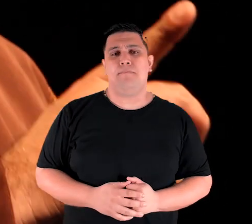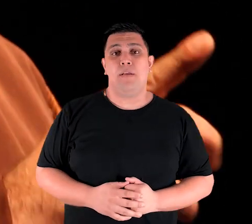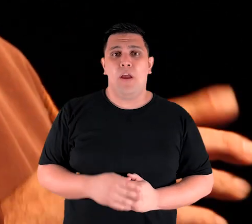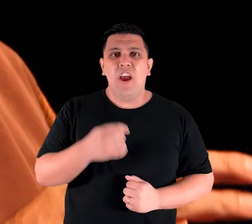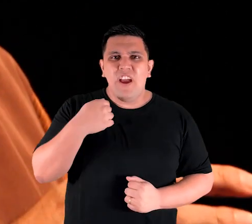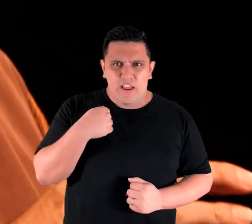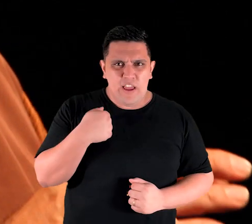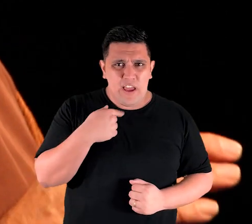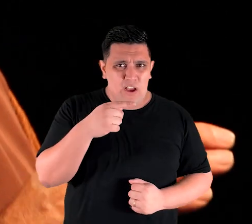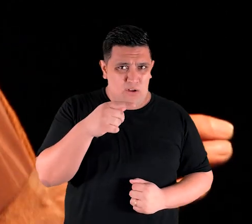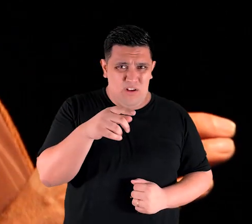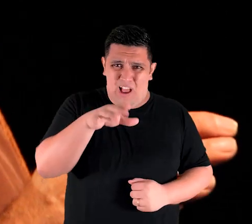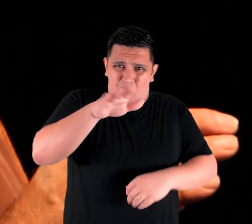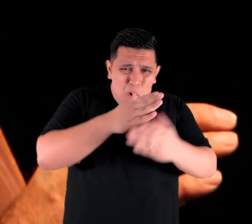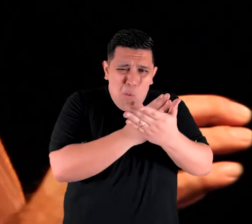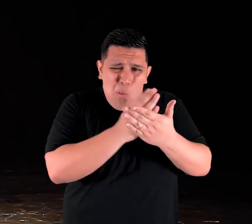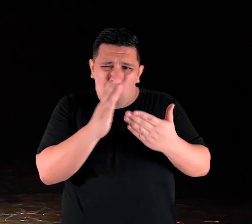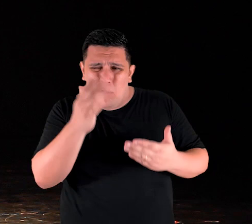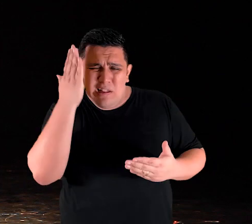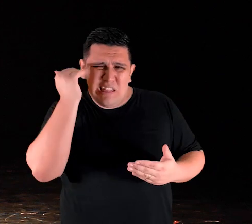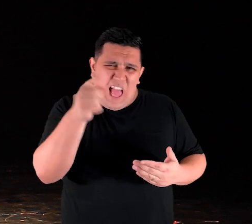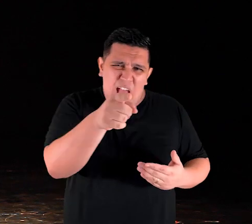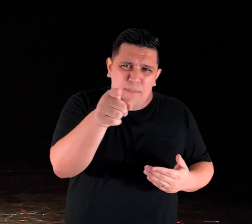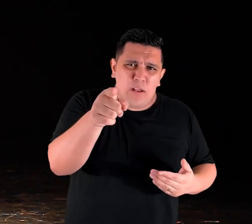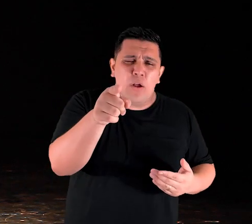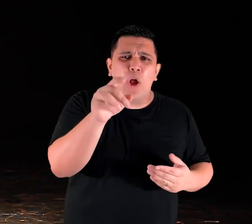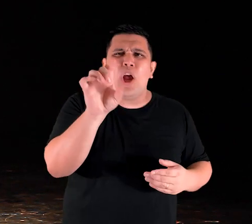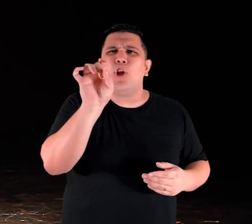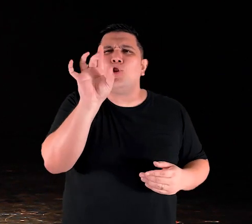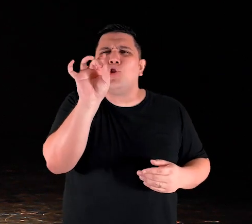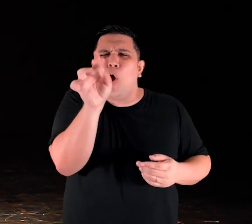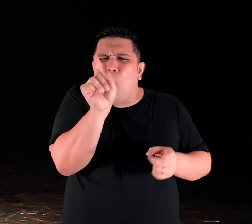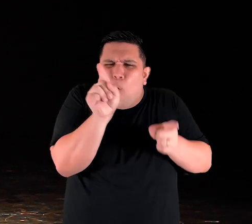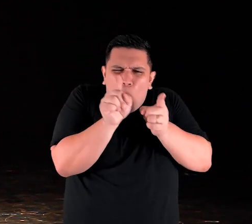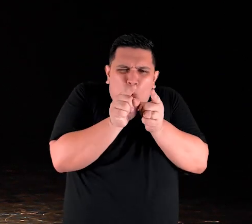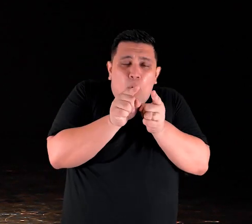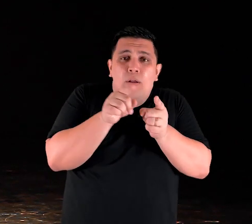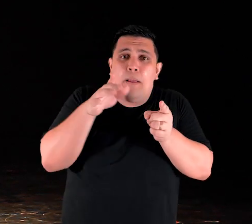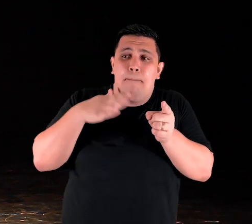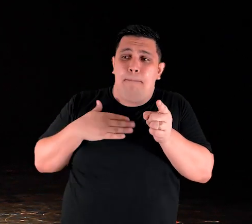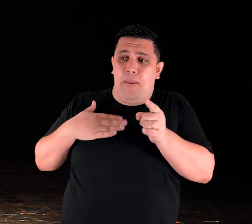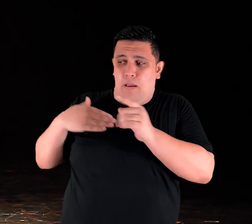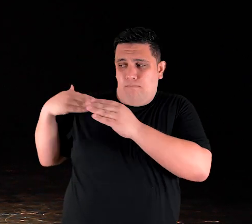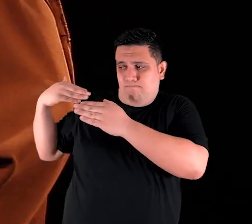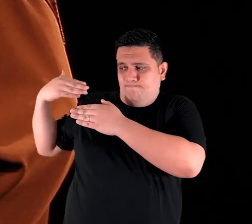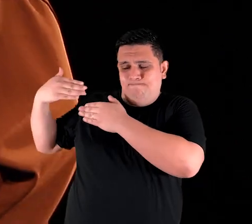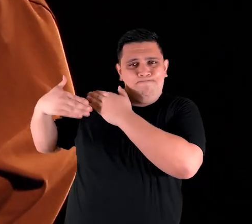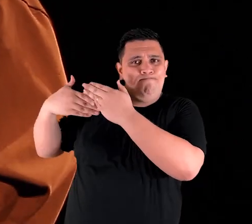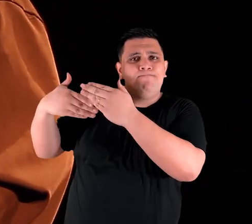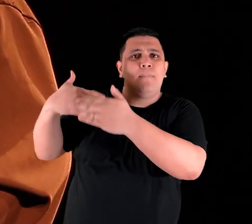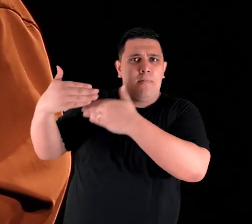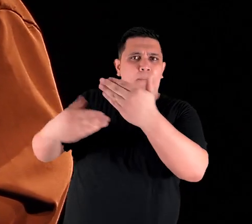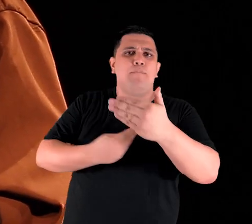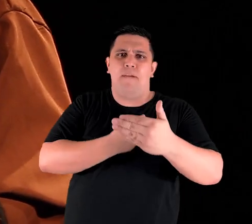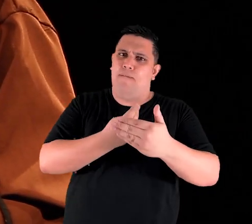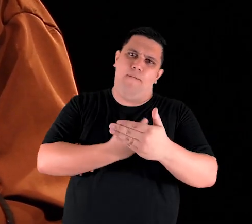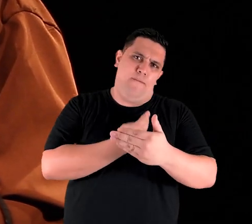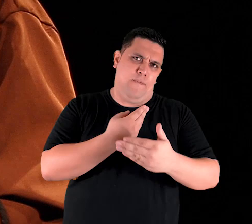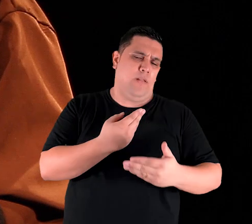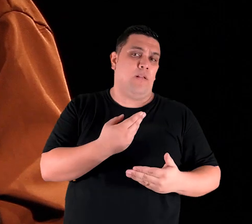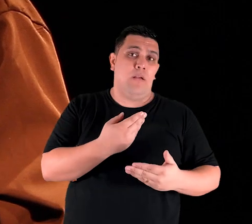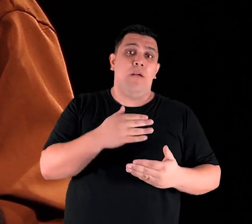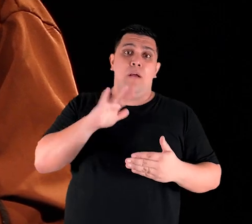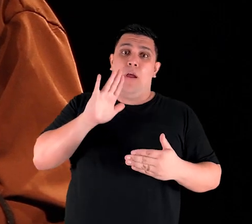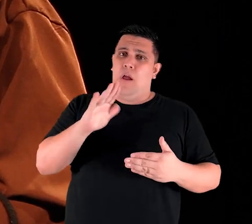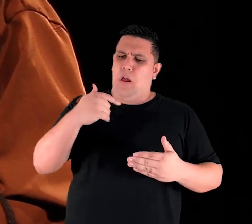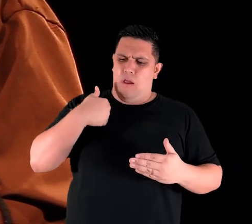Mesmo se souberem, é apenas um cisco de toda a minha trajetória. Assim como eu,